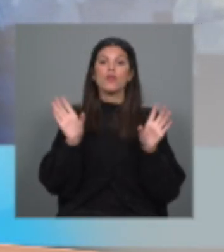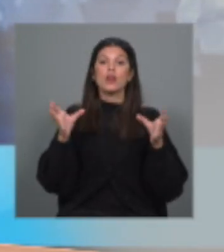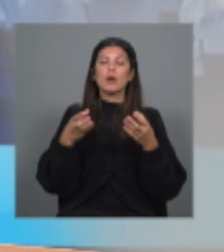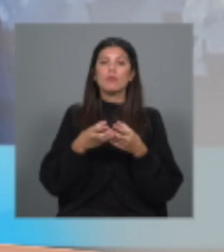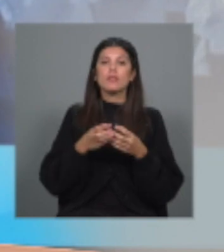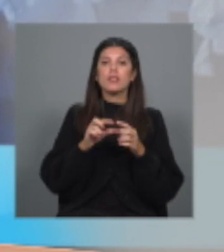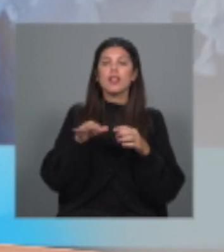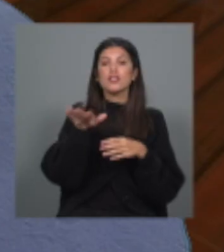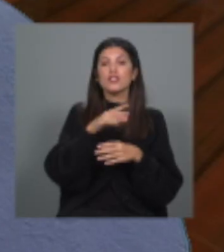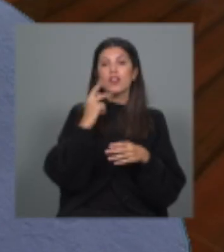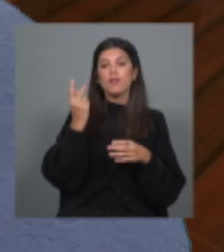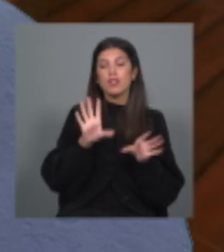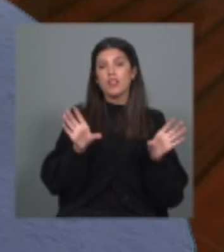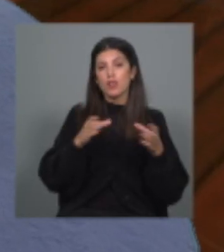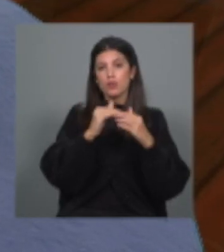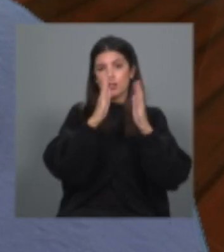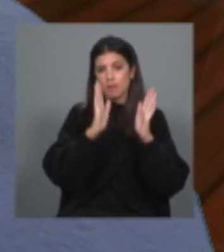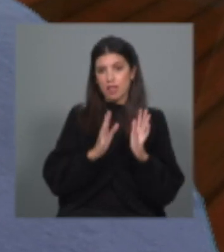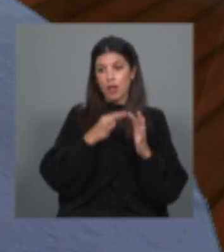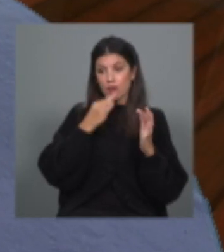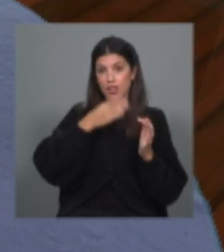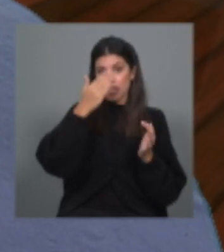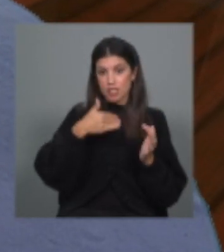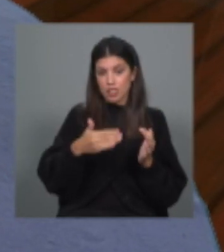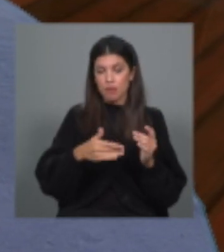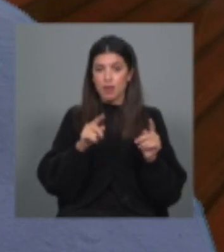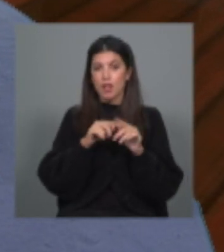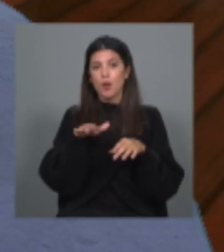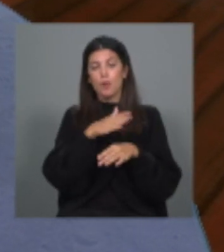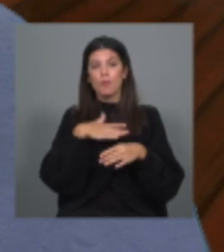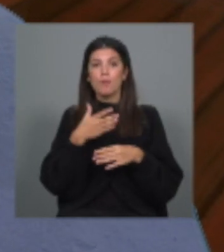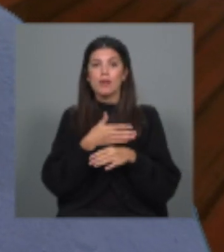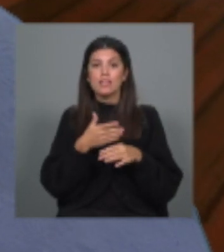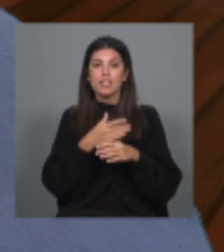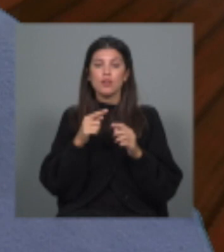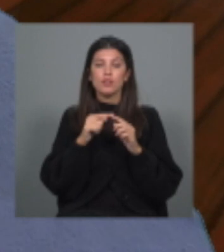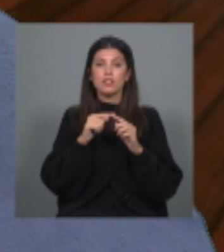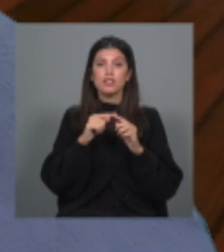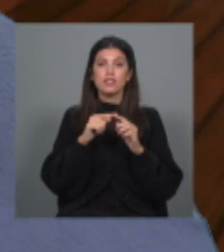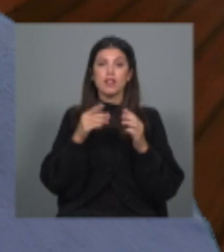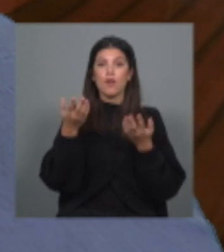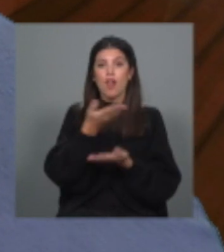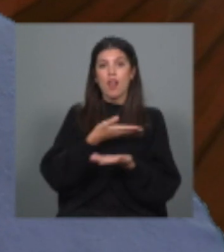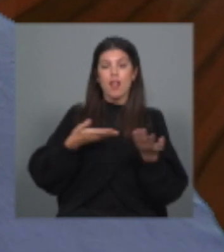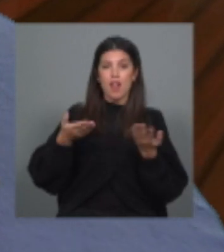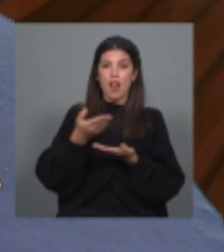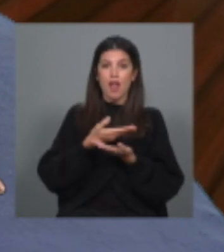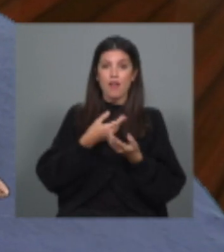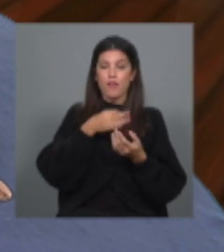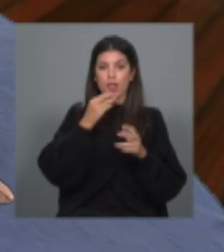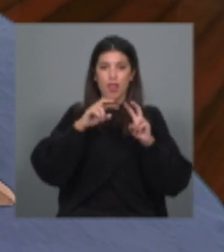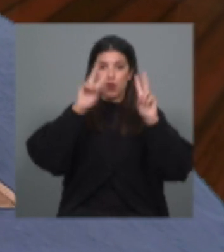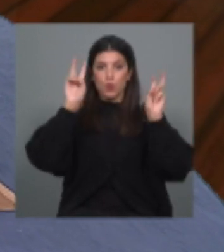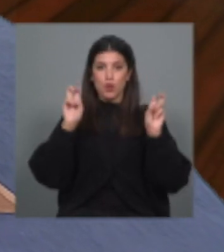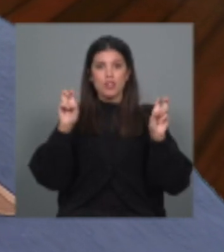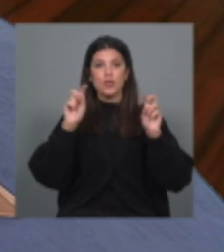do seminário. Acredito que esta semana seja uma ocasião para colocar o assunto, pelo menos, na ordem do dia, não é? Sim, E há